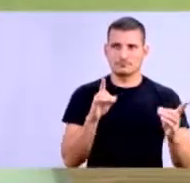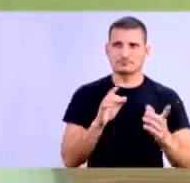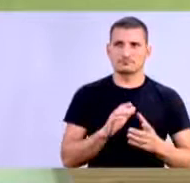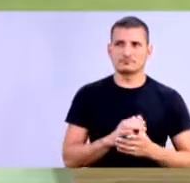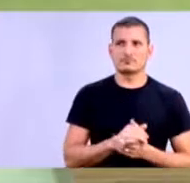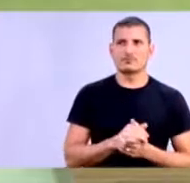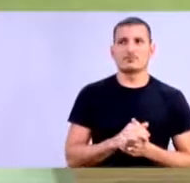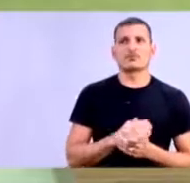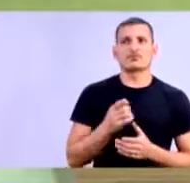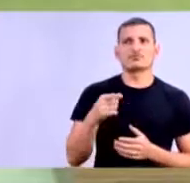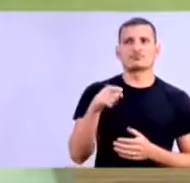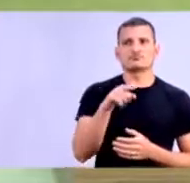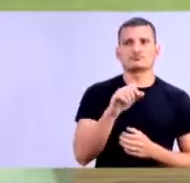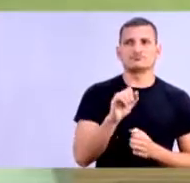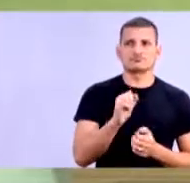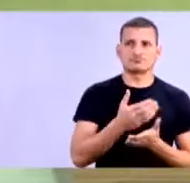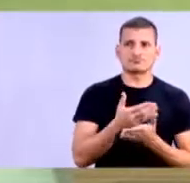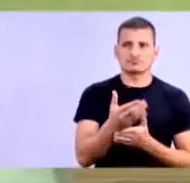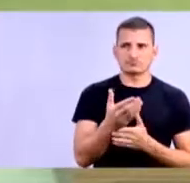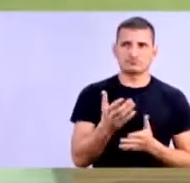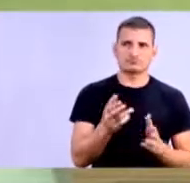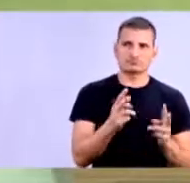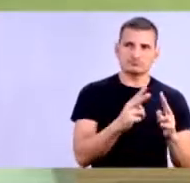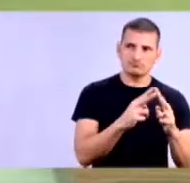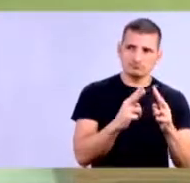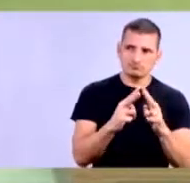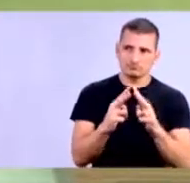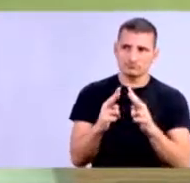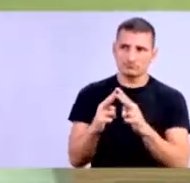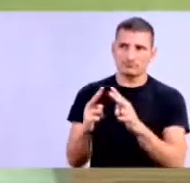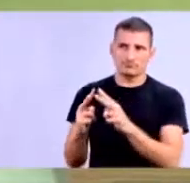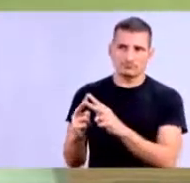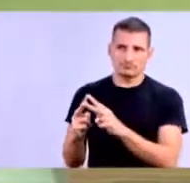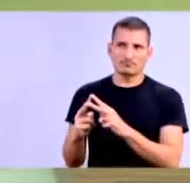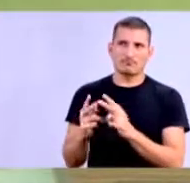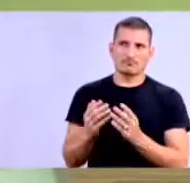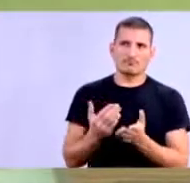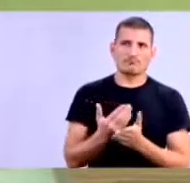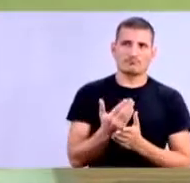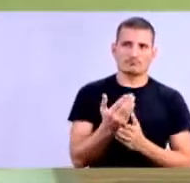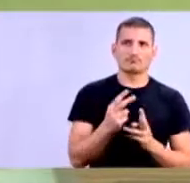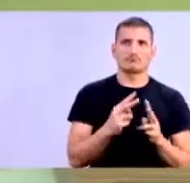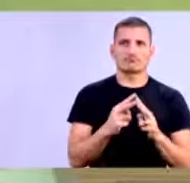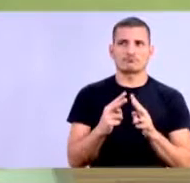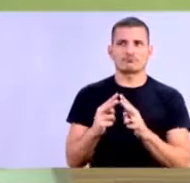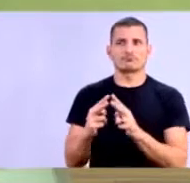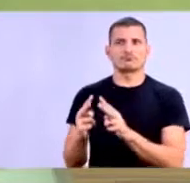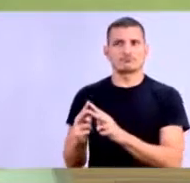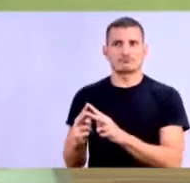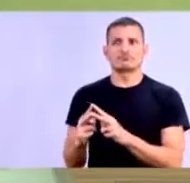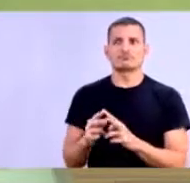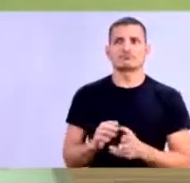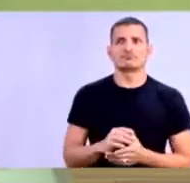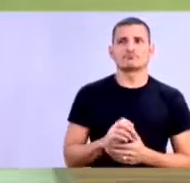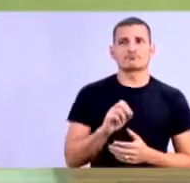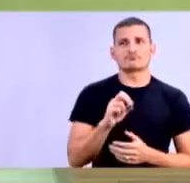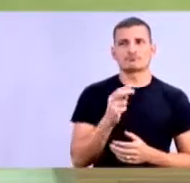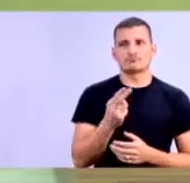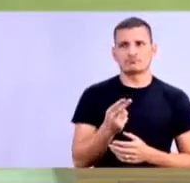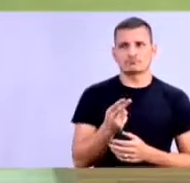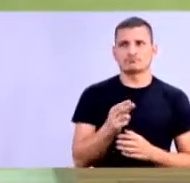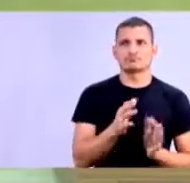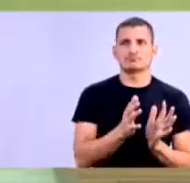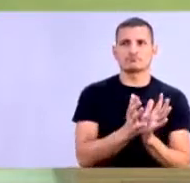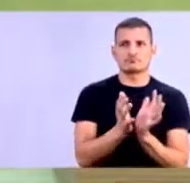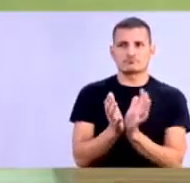que eles comecem com duplas, né? Você pode começar com um colega que tenha mais proximidade ou formar um grupo,